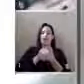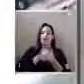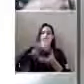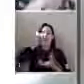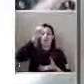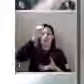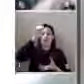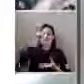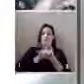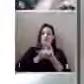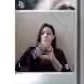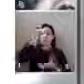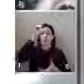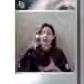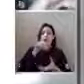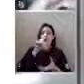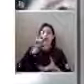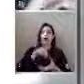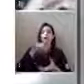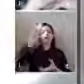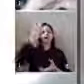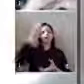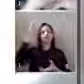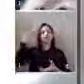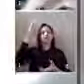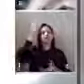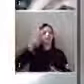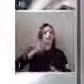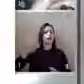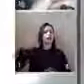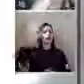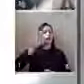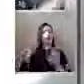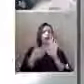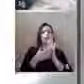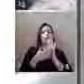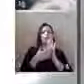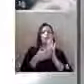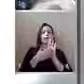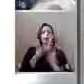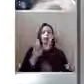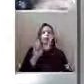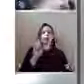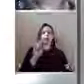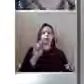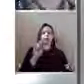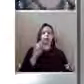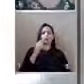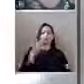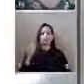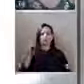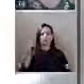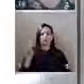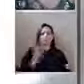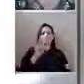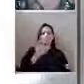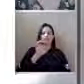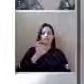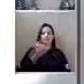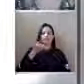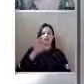foi norteado por princípios teóricos que estão firmados na proposta de Durão, Werner, Sastre e Ruano e os